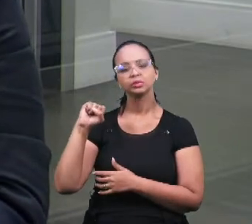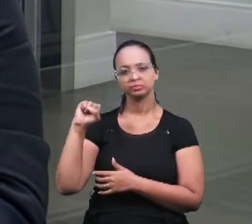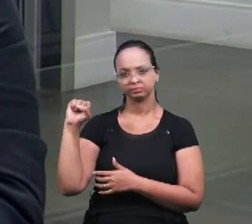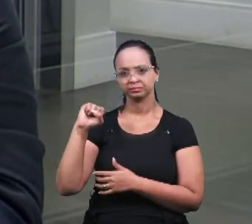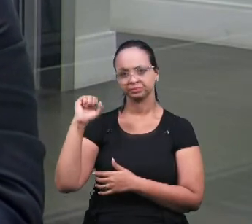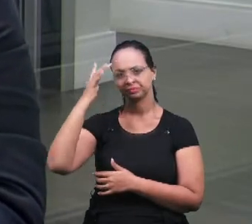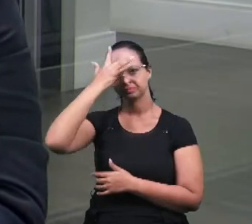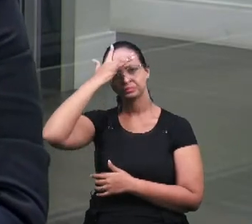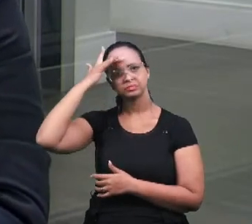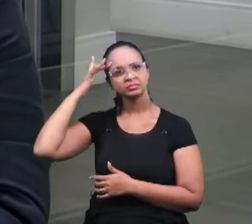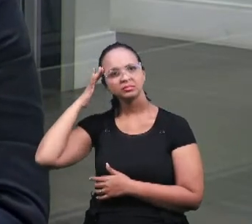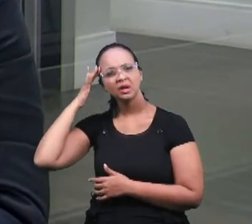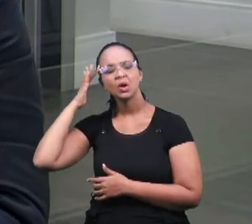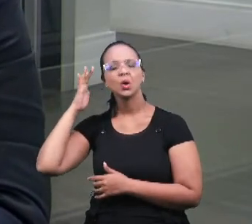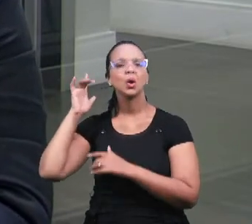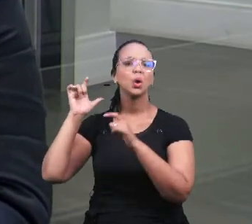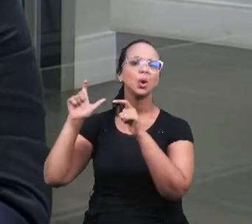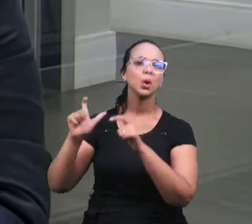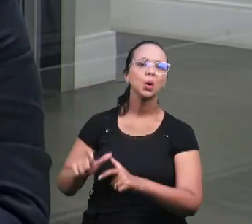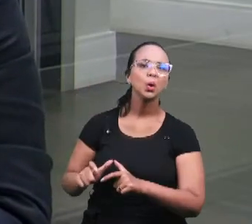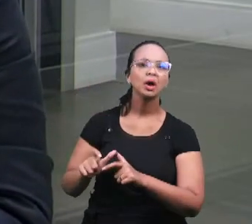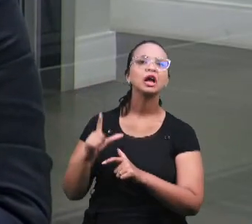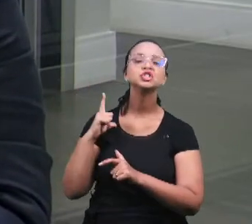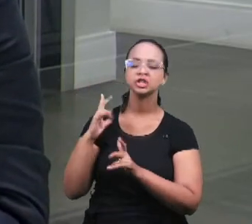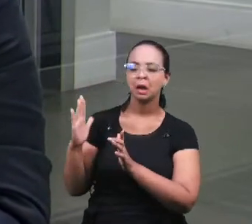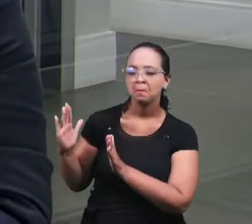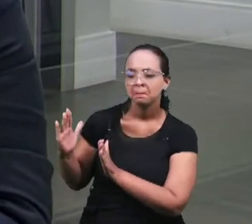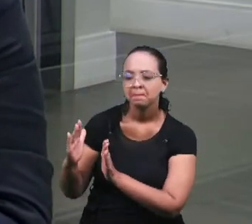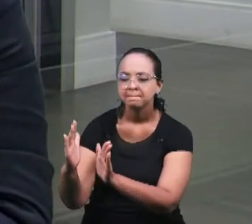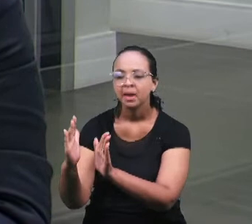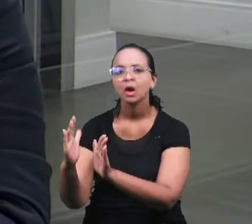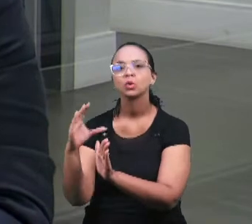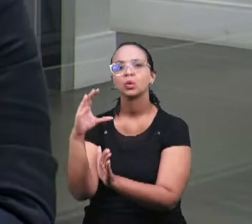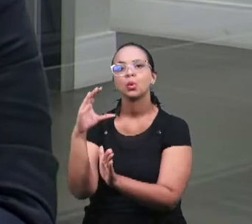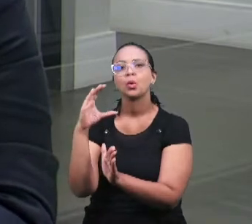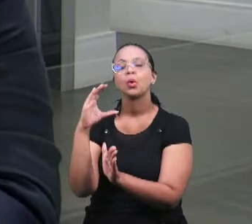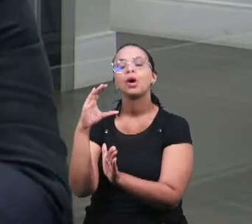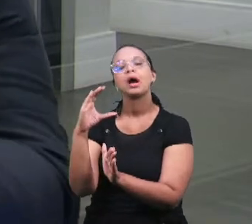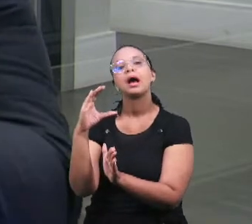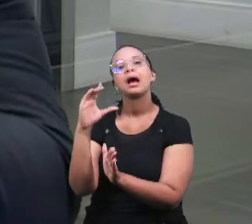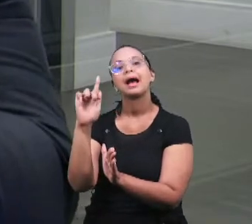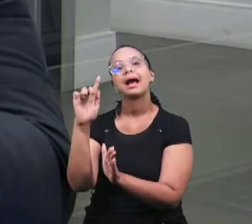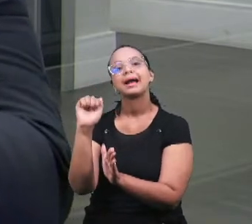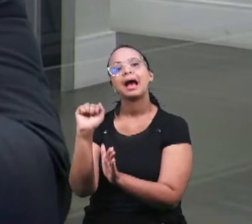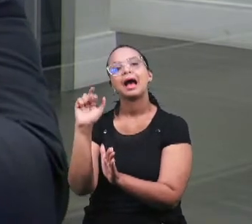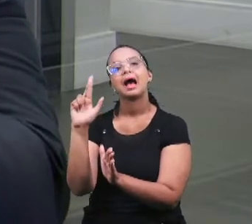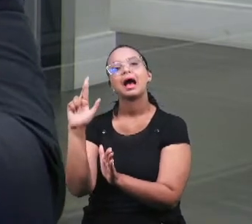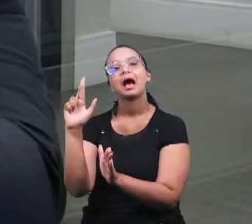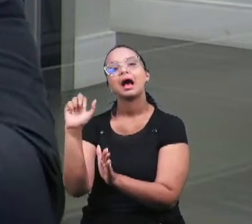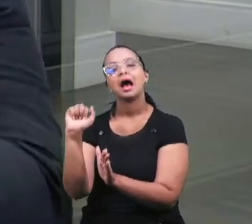lugar muito difícil, conhecido como Beco do Garrafão, na região de Santa Rita. Nós começamos ali um trabalho com 8